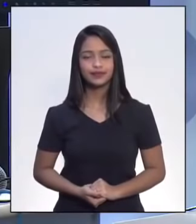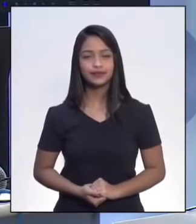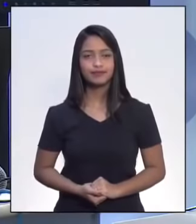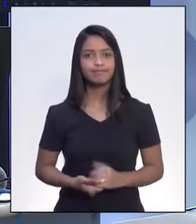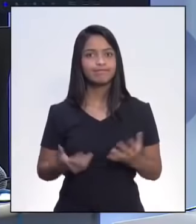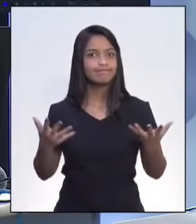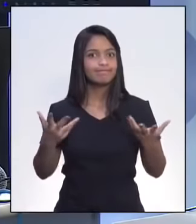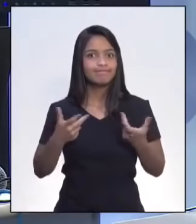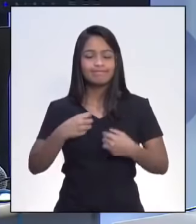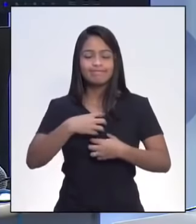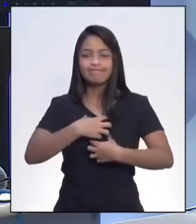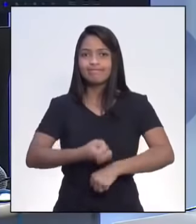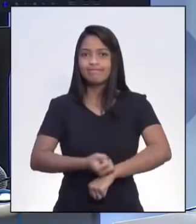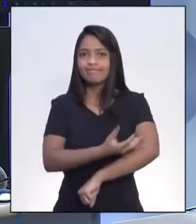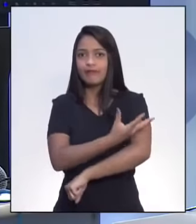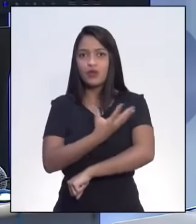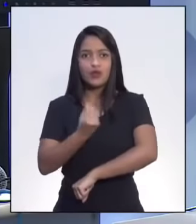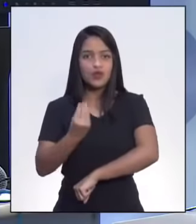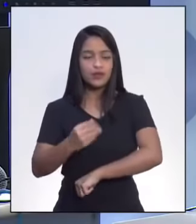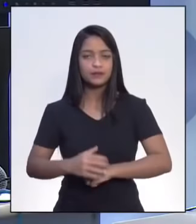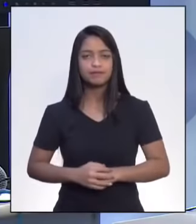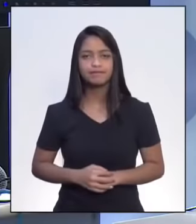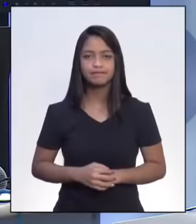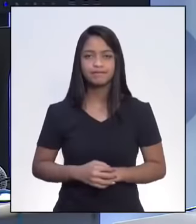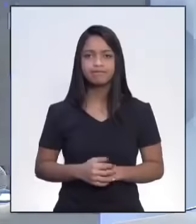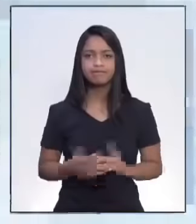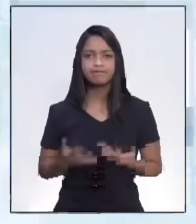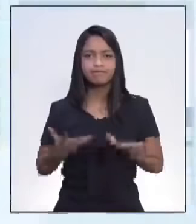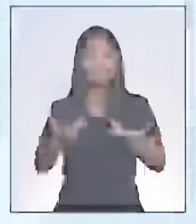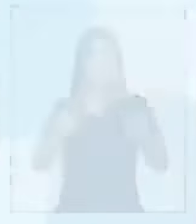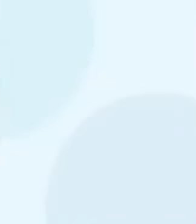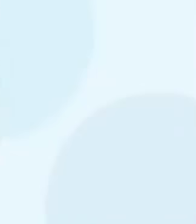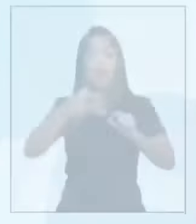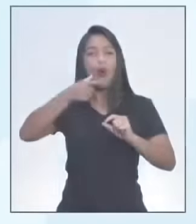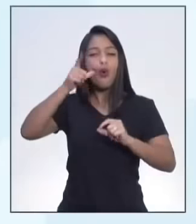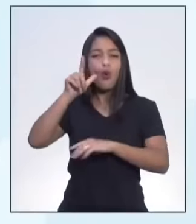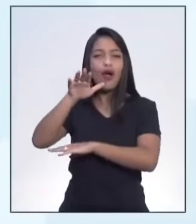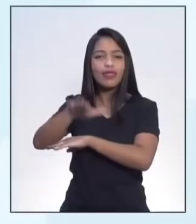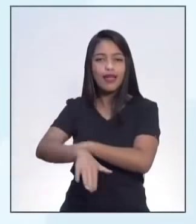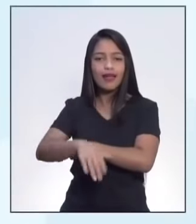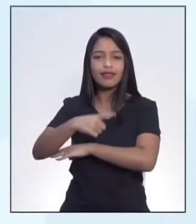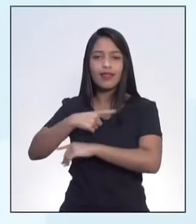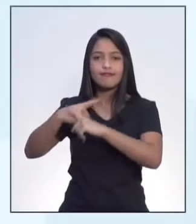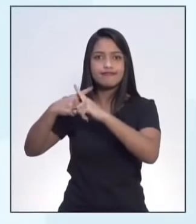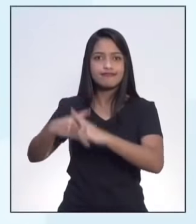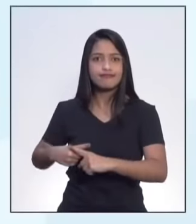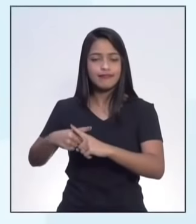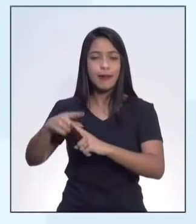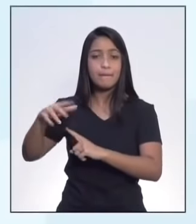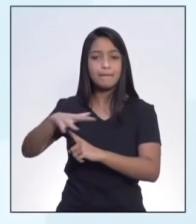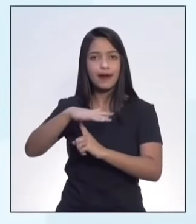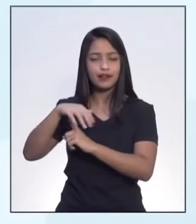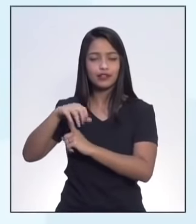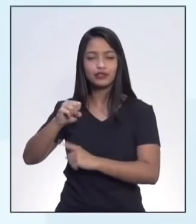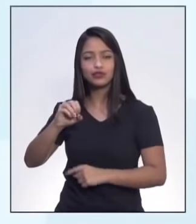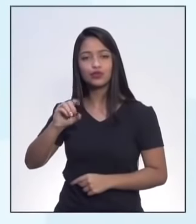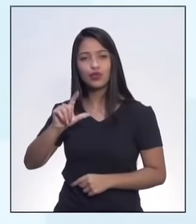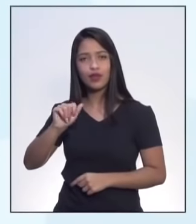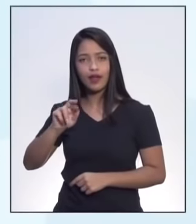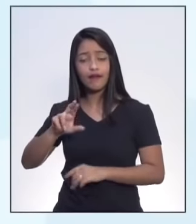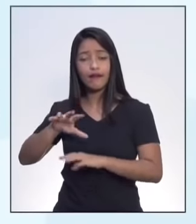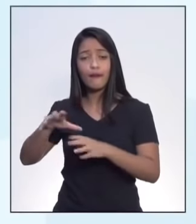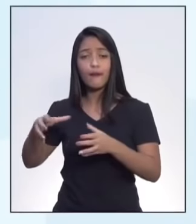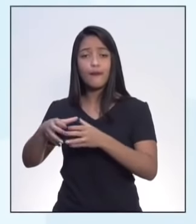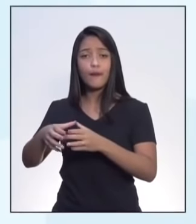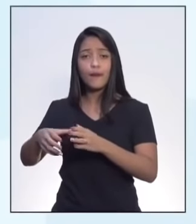Sensacional e muitas emoções. Sensacional a partida de ontem à tarde no Parque Solar. O time da casa, Solário Futebol